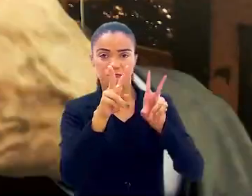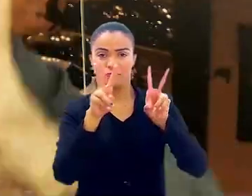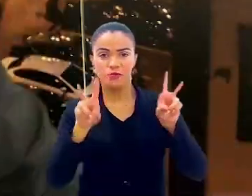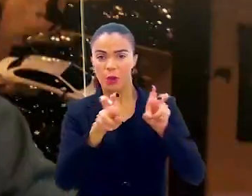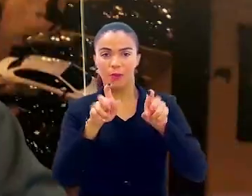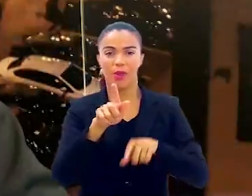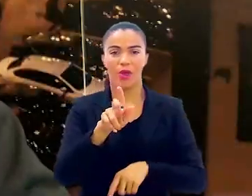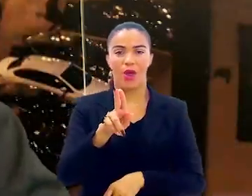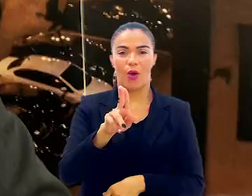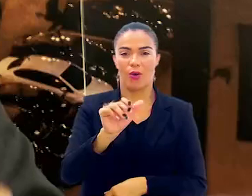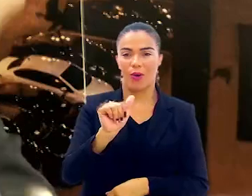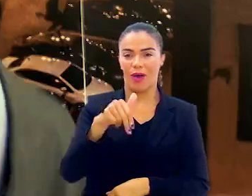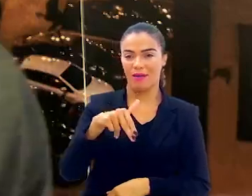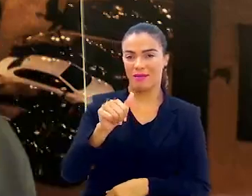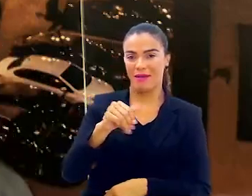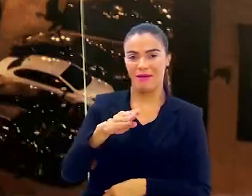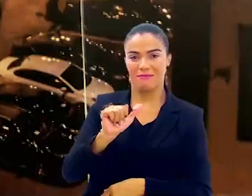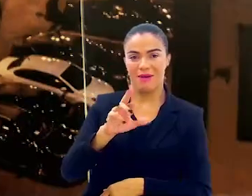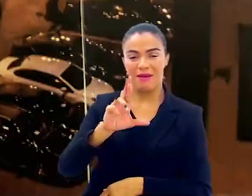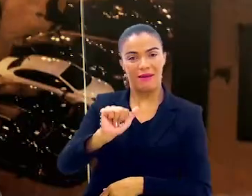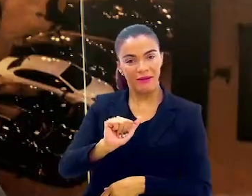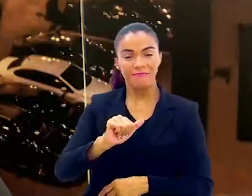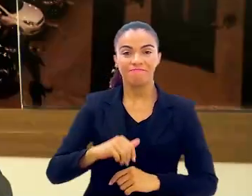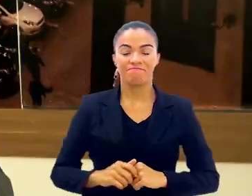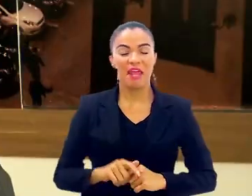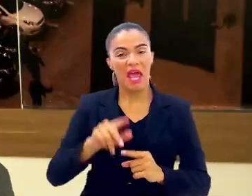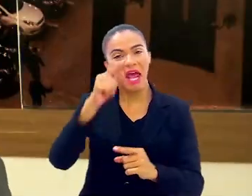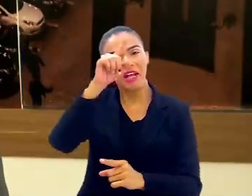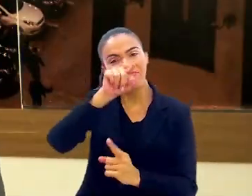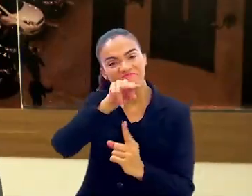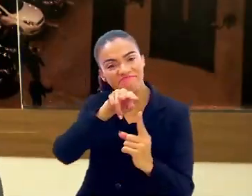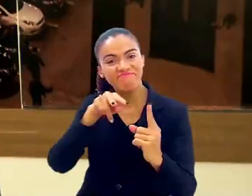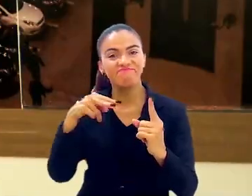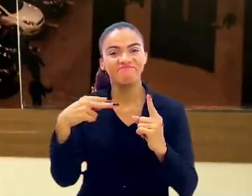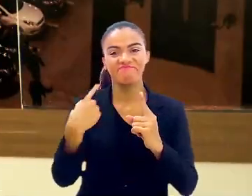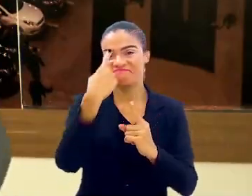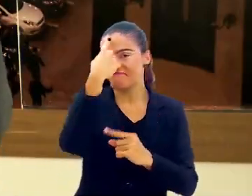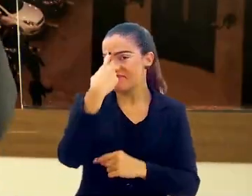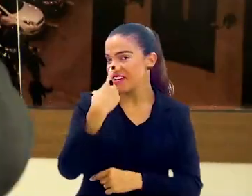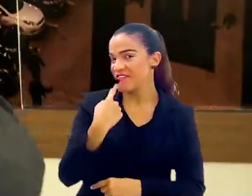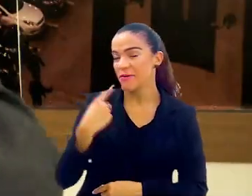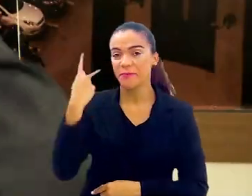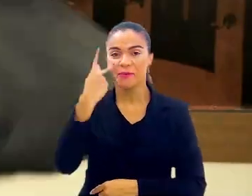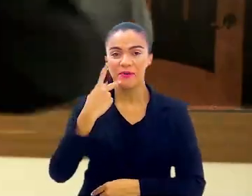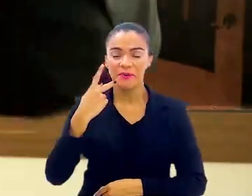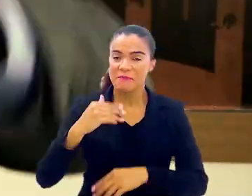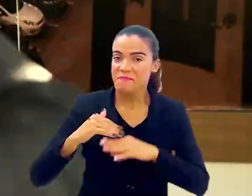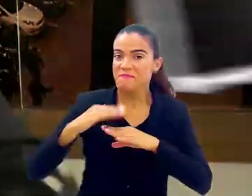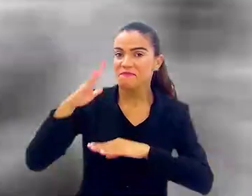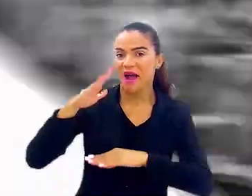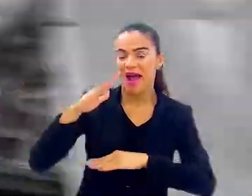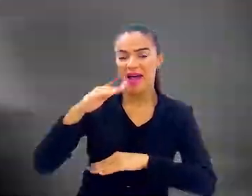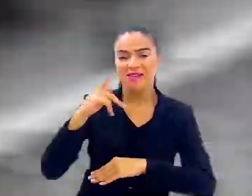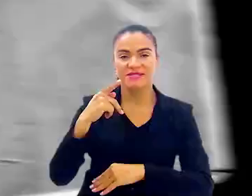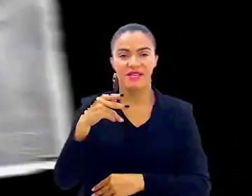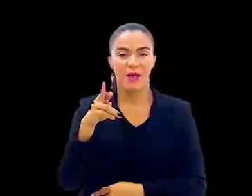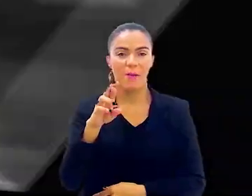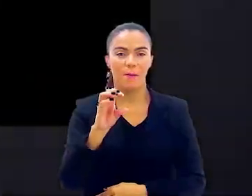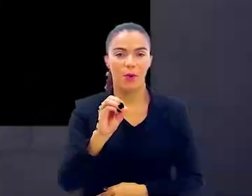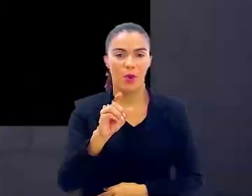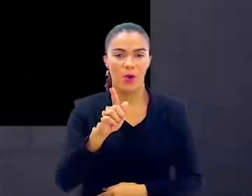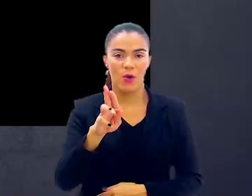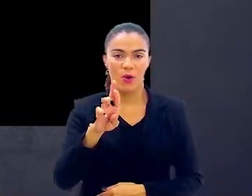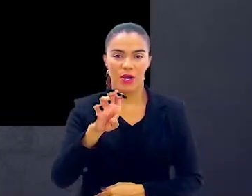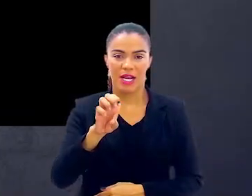da Guanabara. O perfil da Guanabara era um perfil politicamente muito mais progressista. E